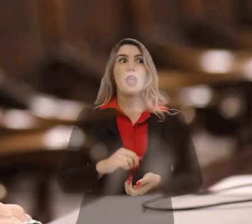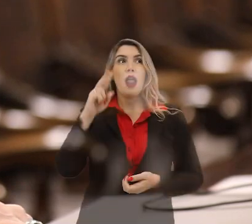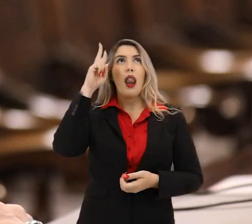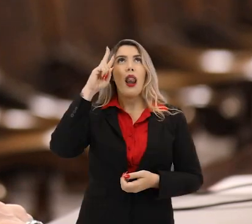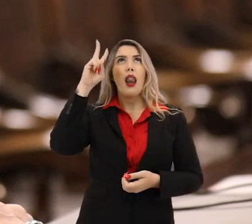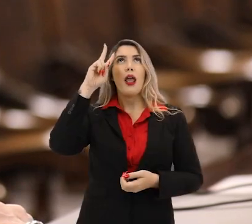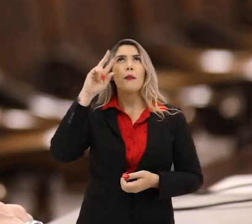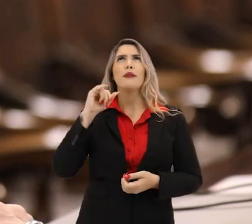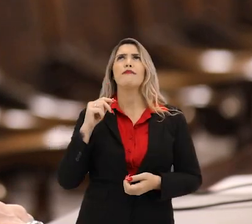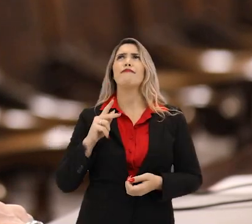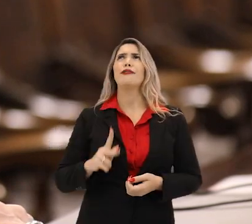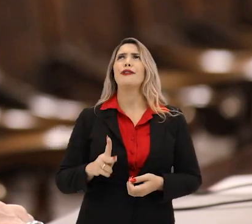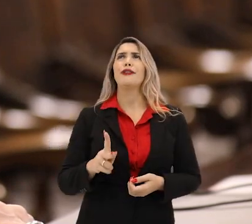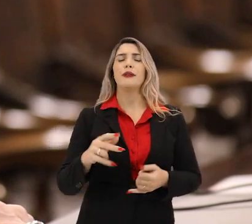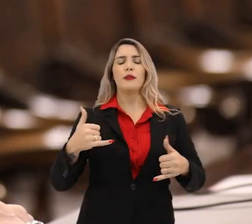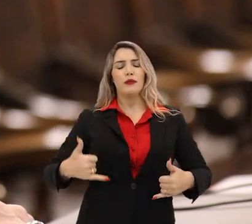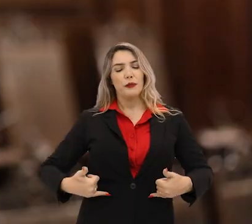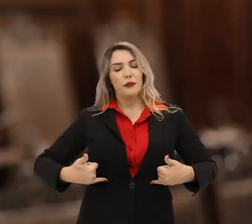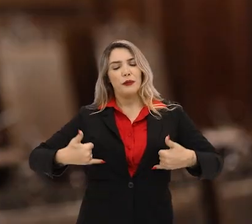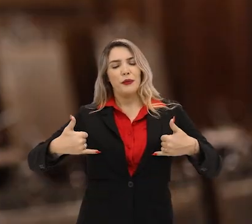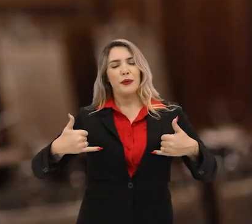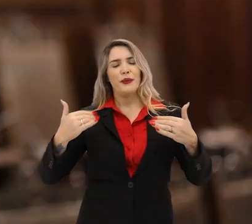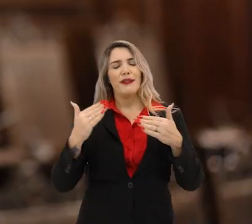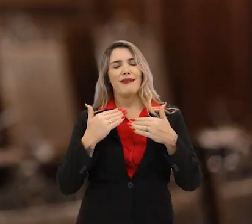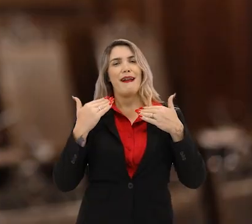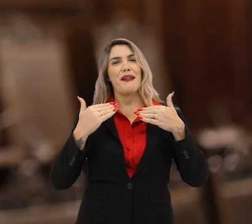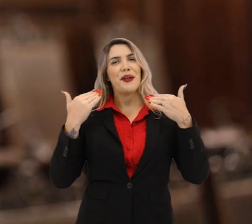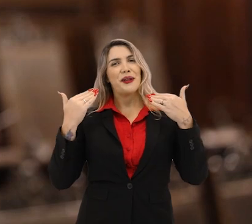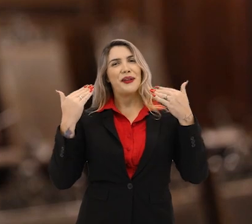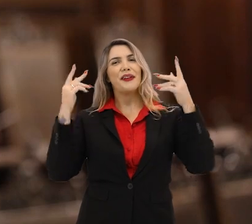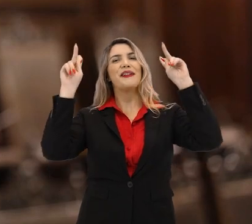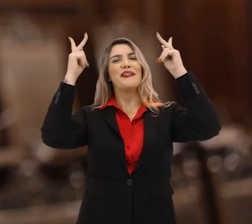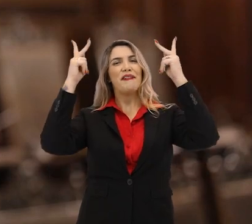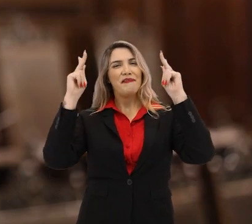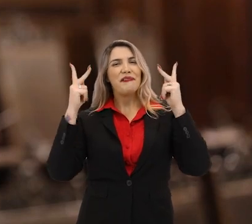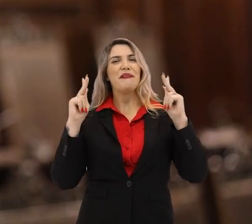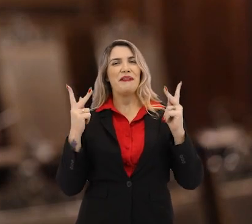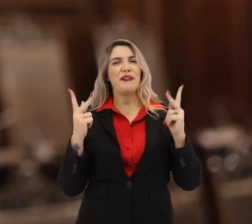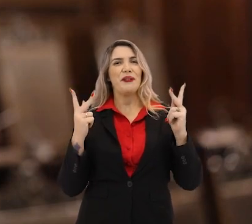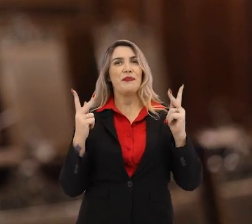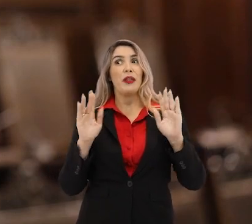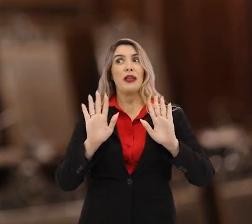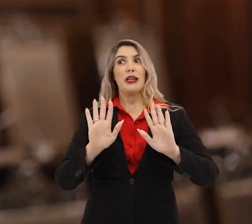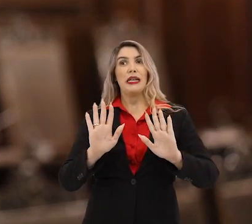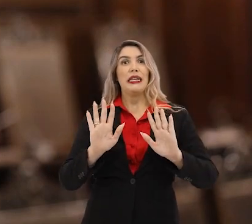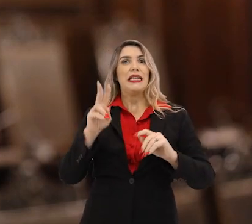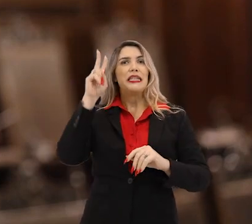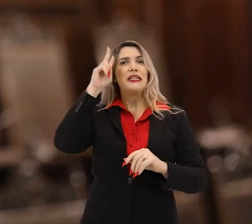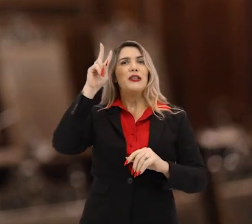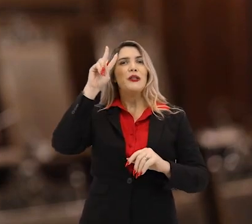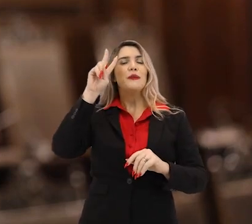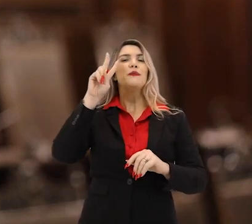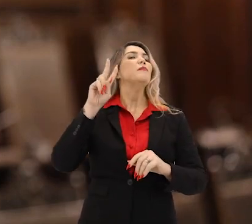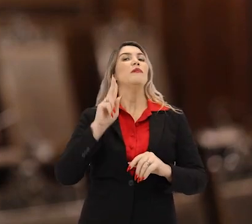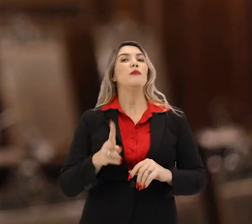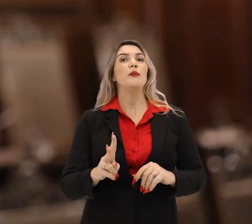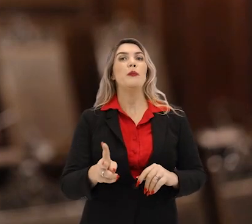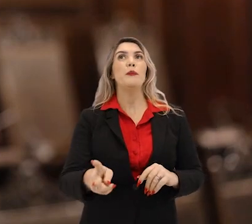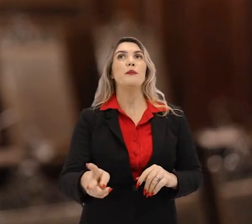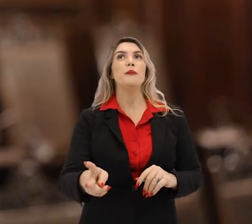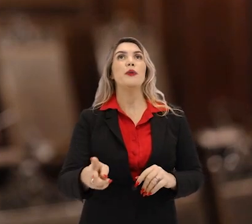sempre esse orgulho, essa alegria, essa vitória, mas eu sempre a